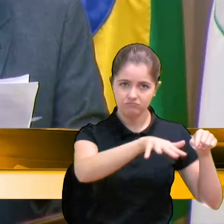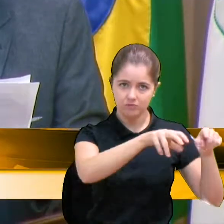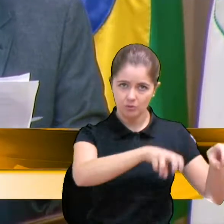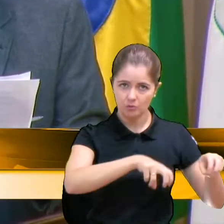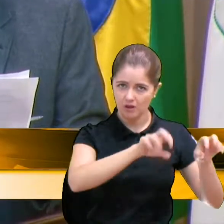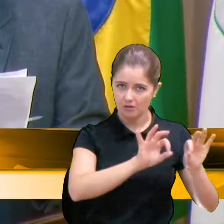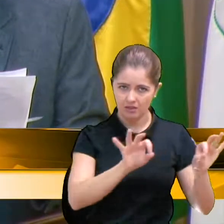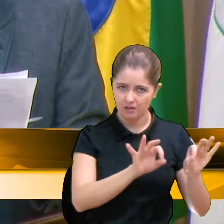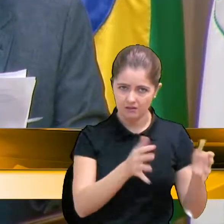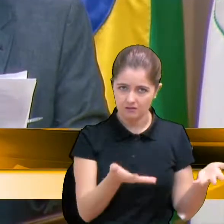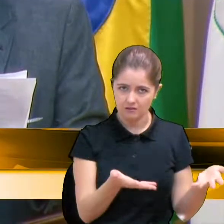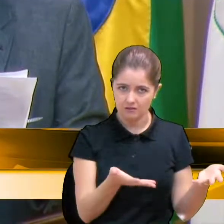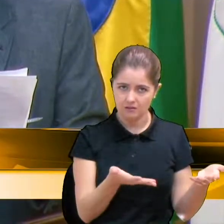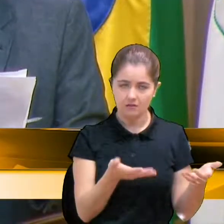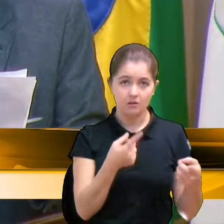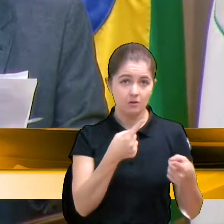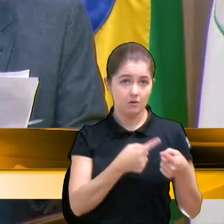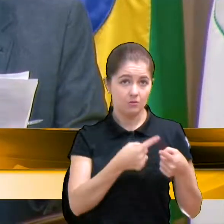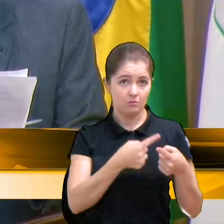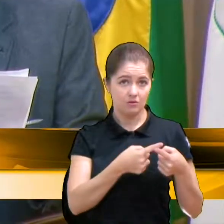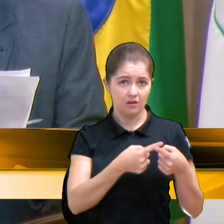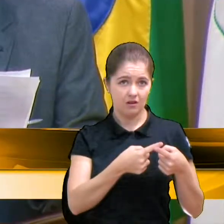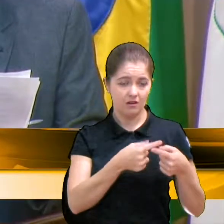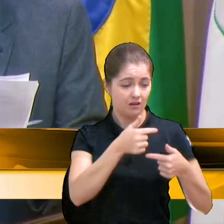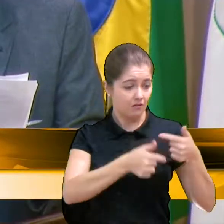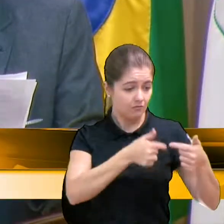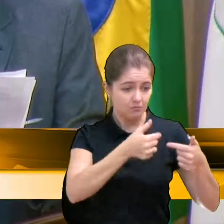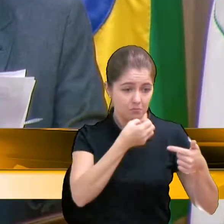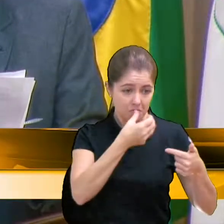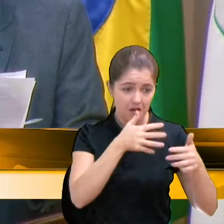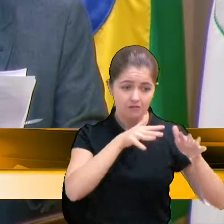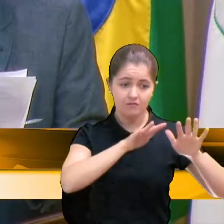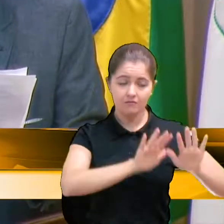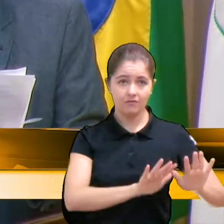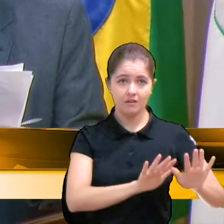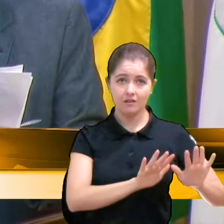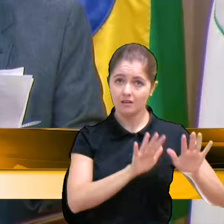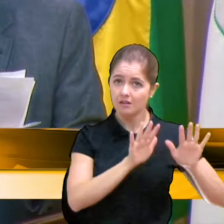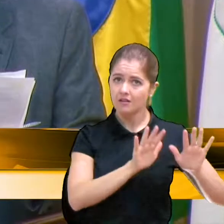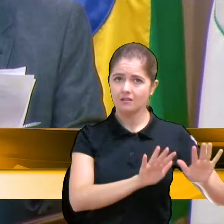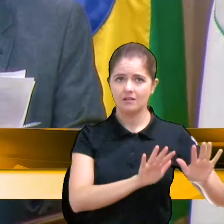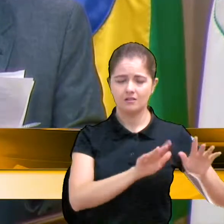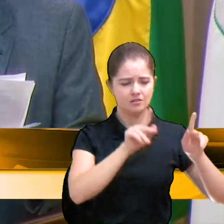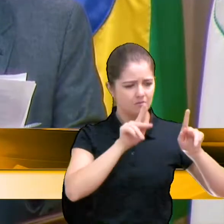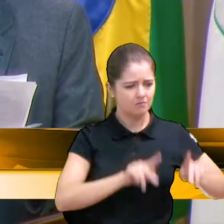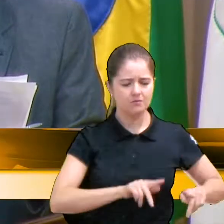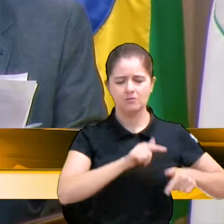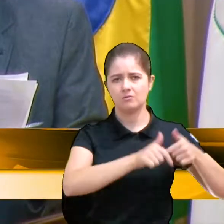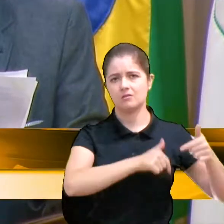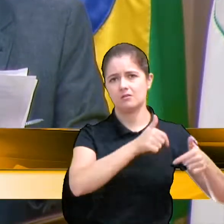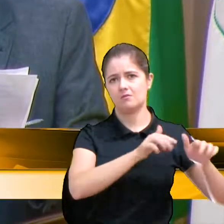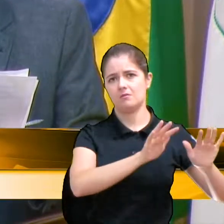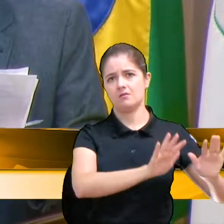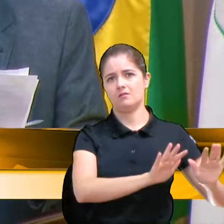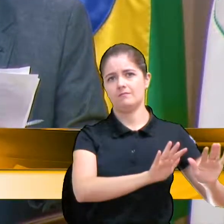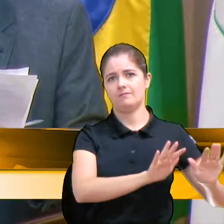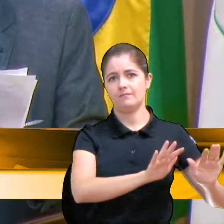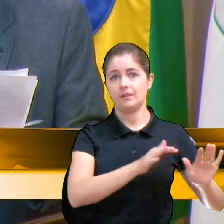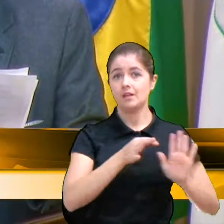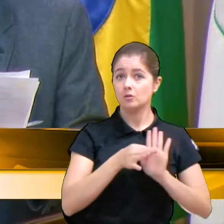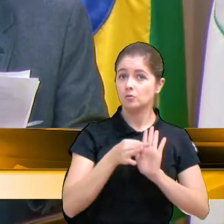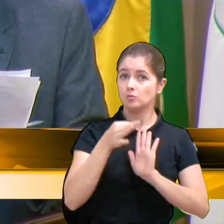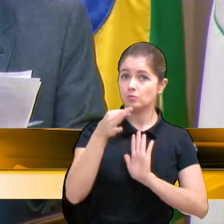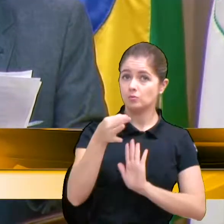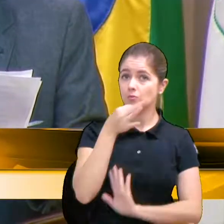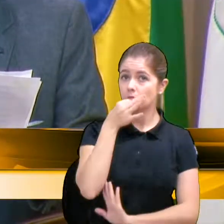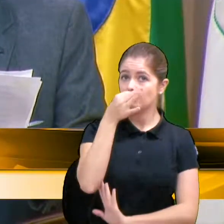O que está funcionando bem, deixa quieto, deixa as pessoas trabalhar. Sugiro que a